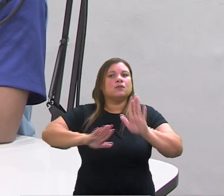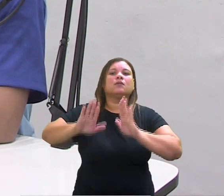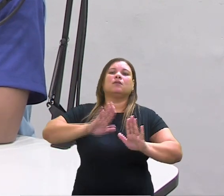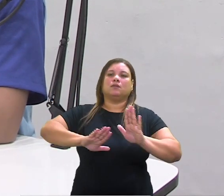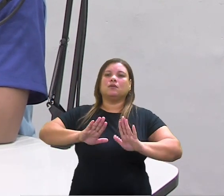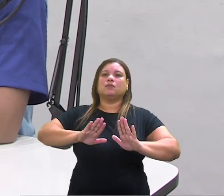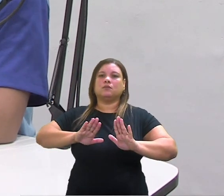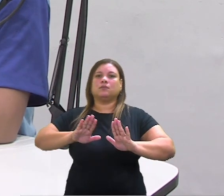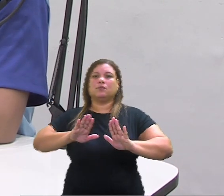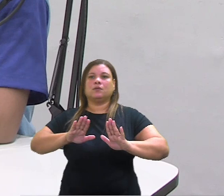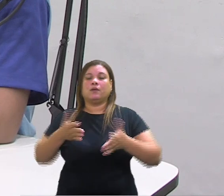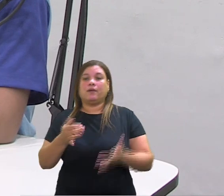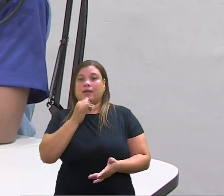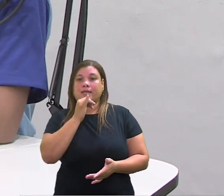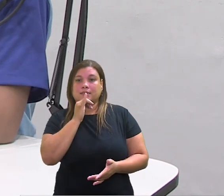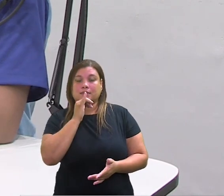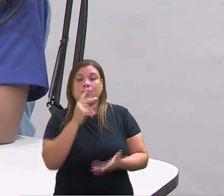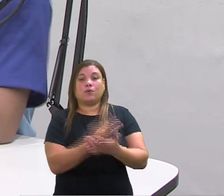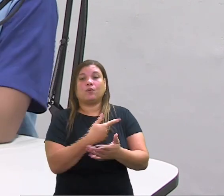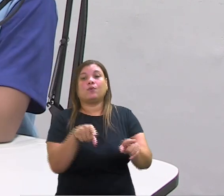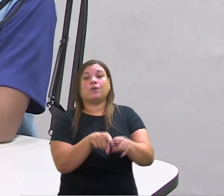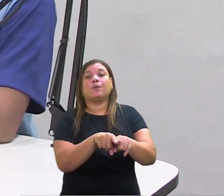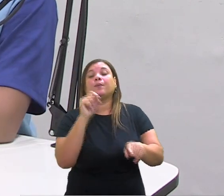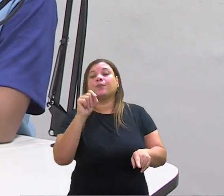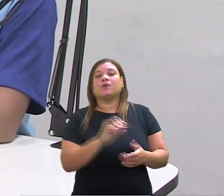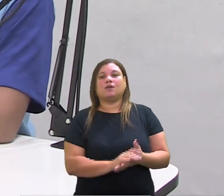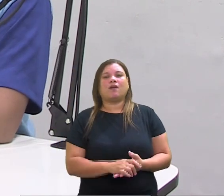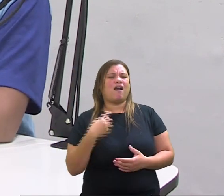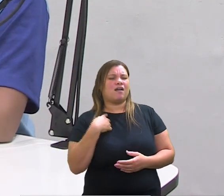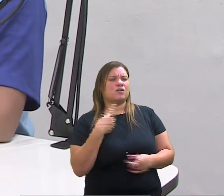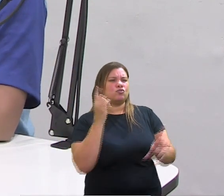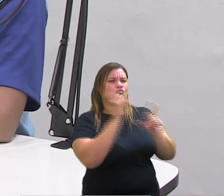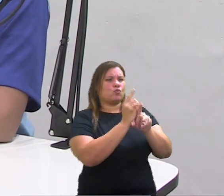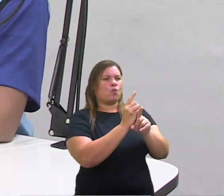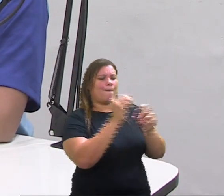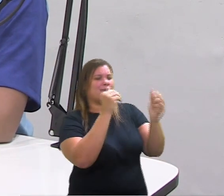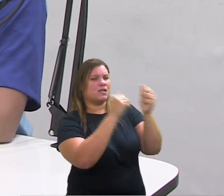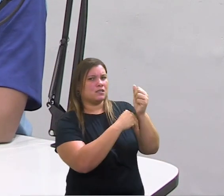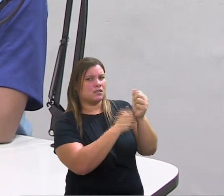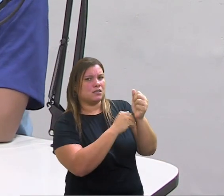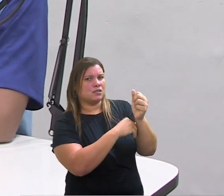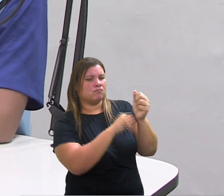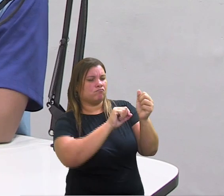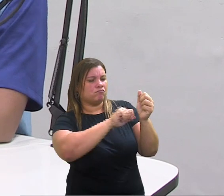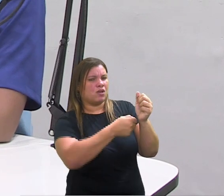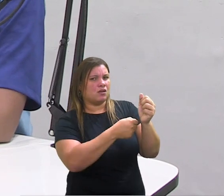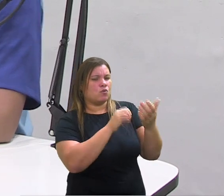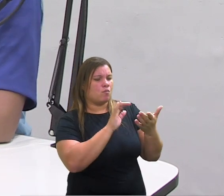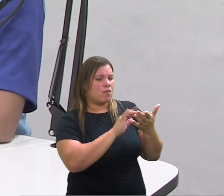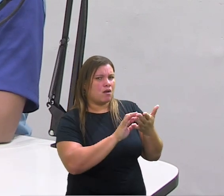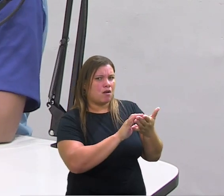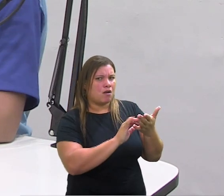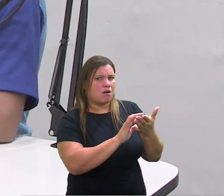Como pegar a senha de uma pessoa e lá invadir a privacidade. Porque vamos